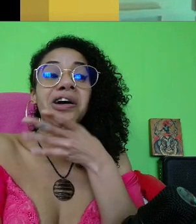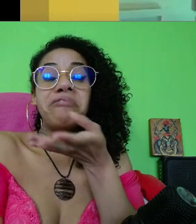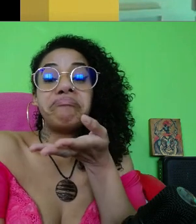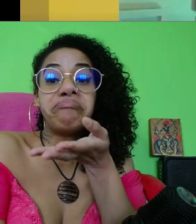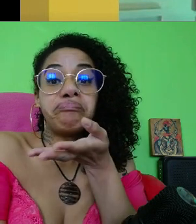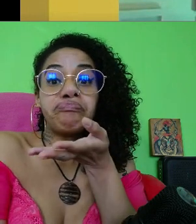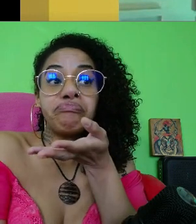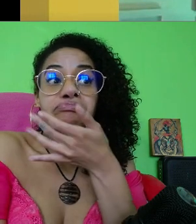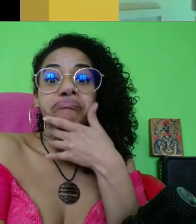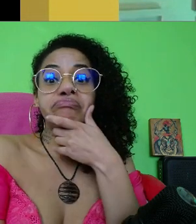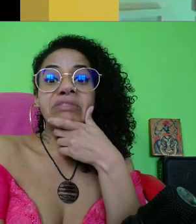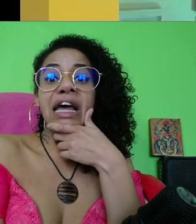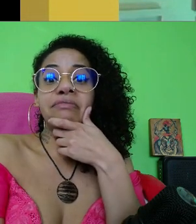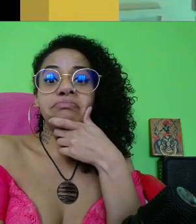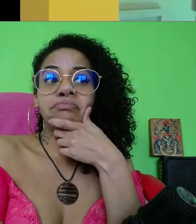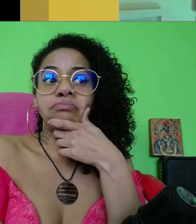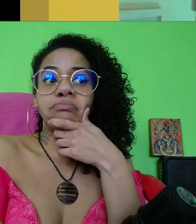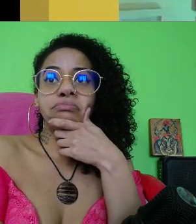agora